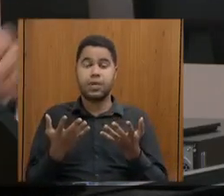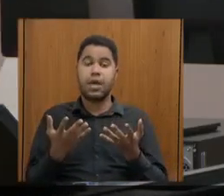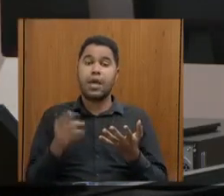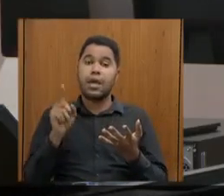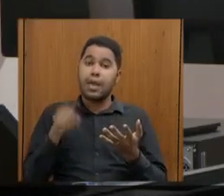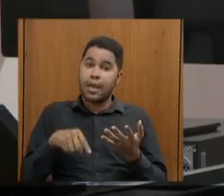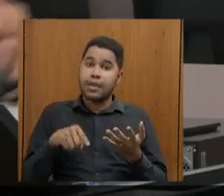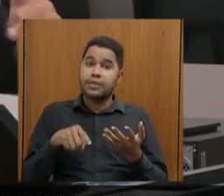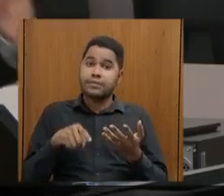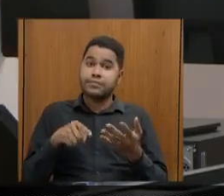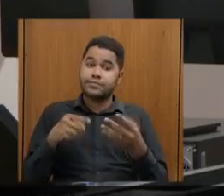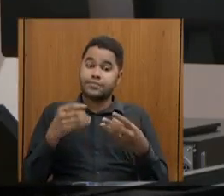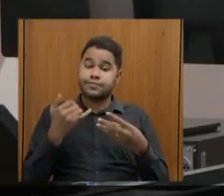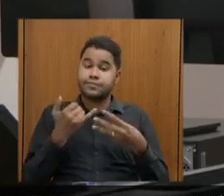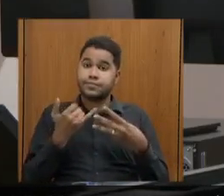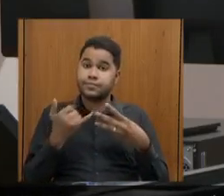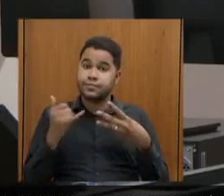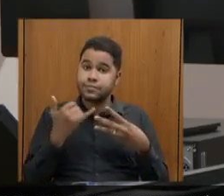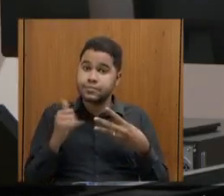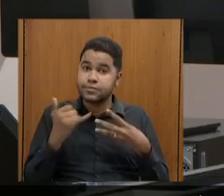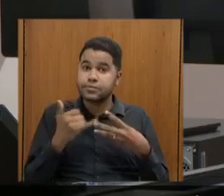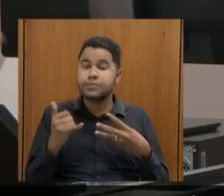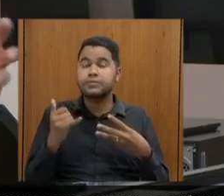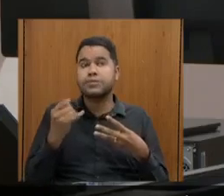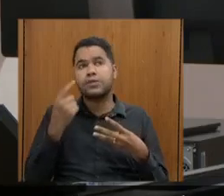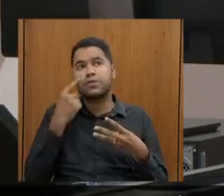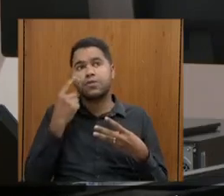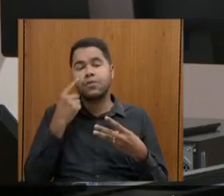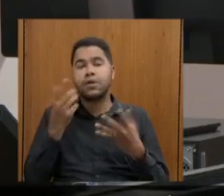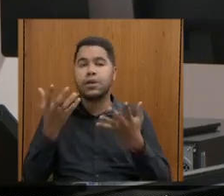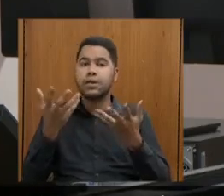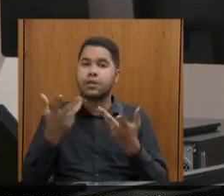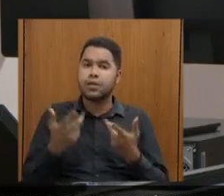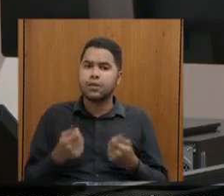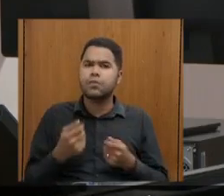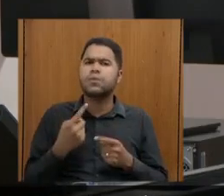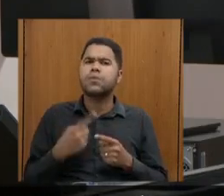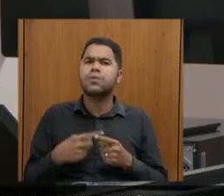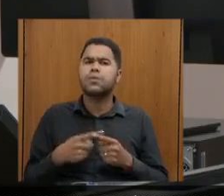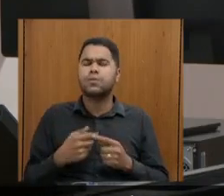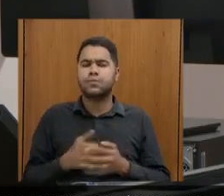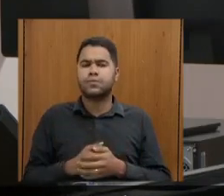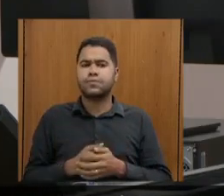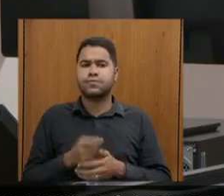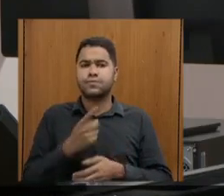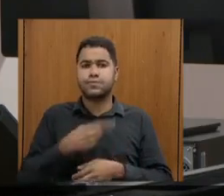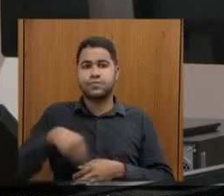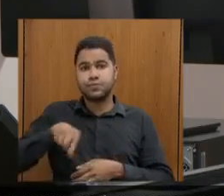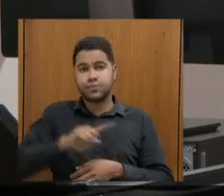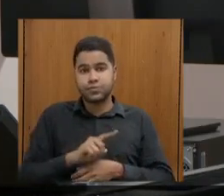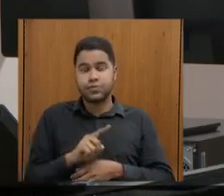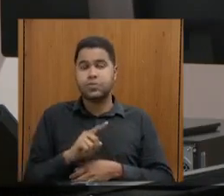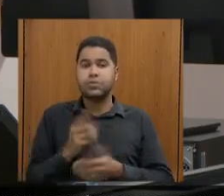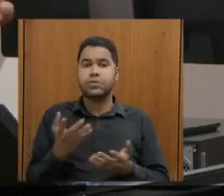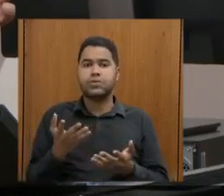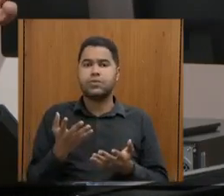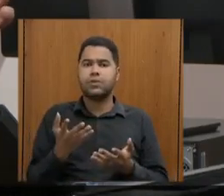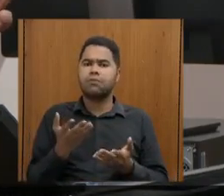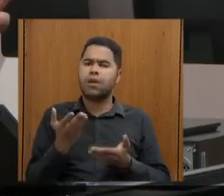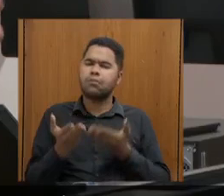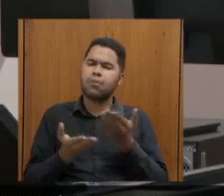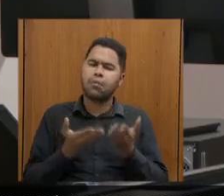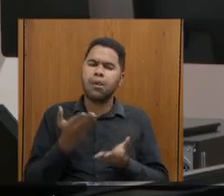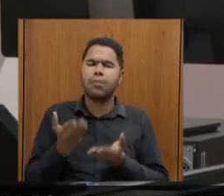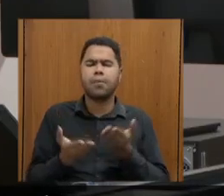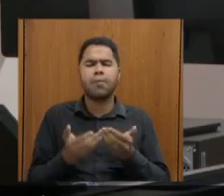Cemig essa questão de criar algum tipo de atendimento porque a gente vai e é muito bem